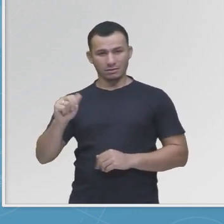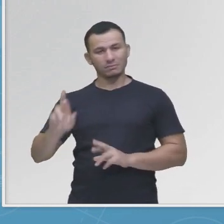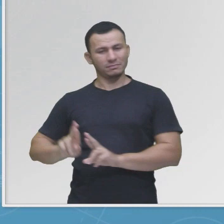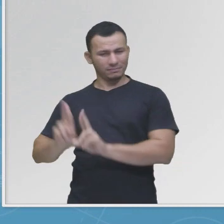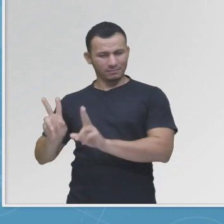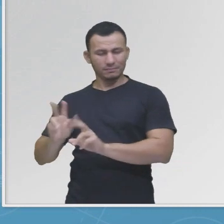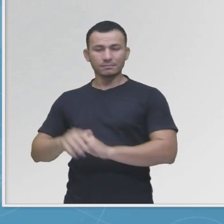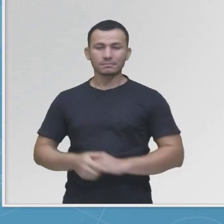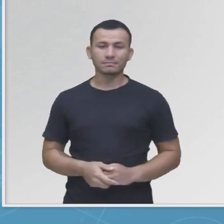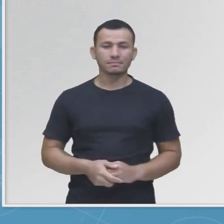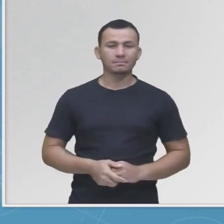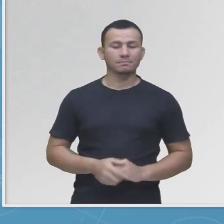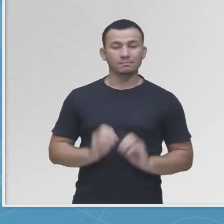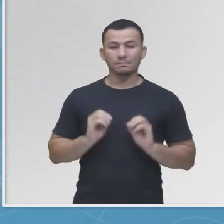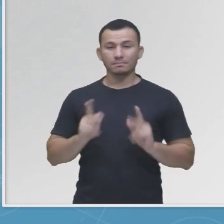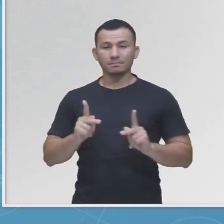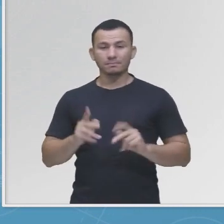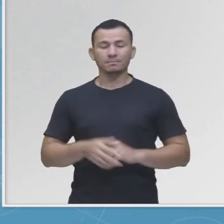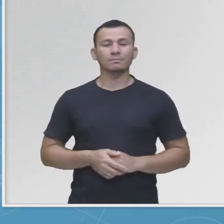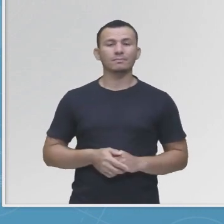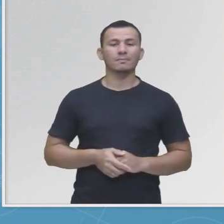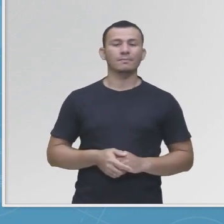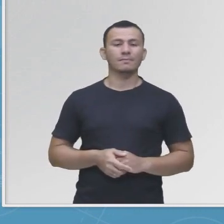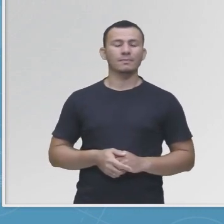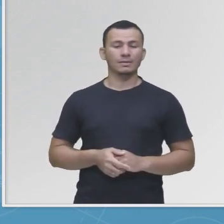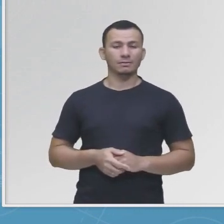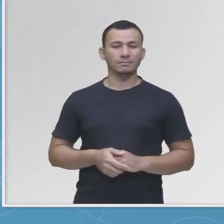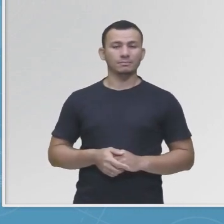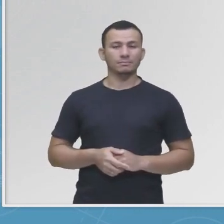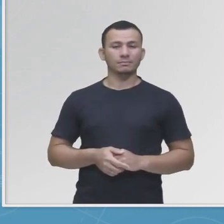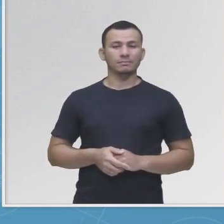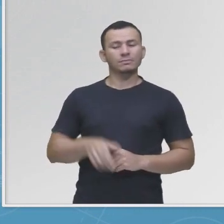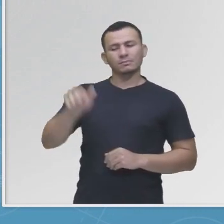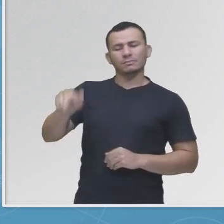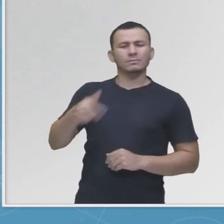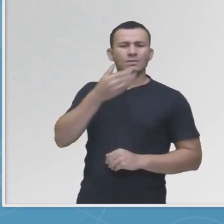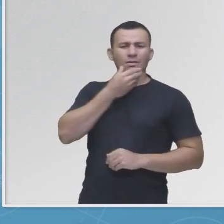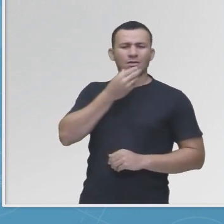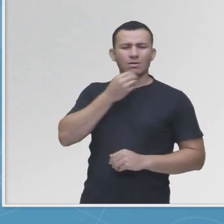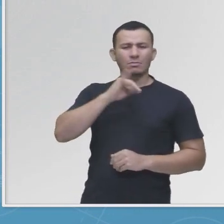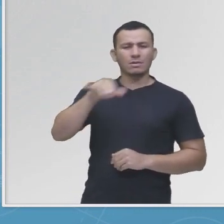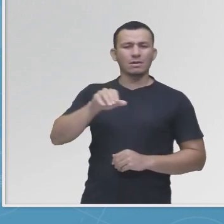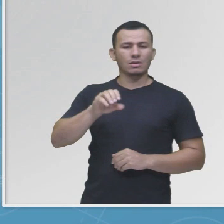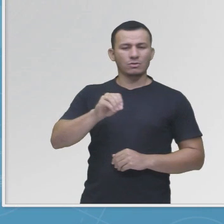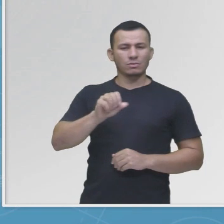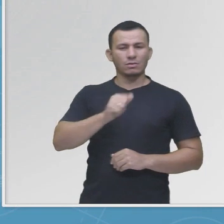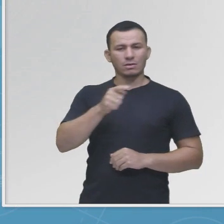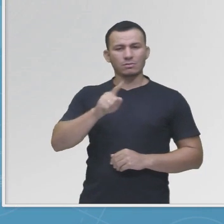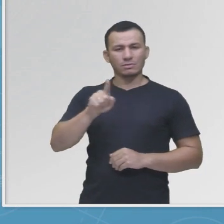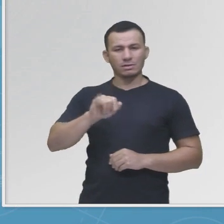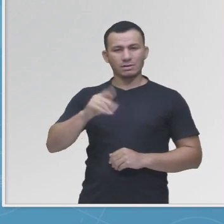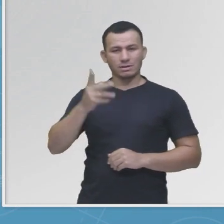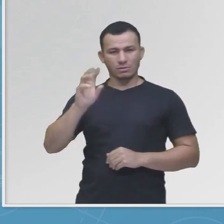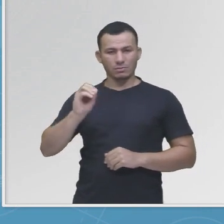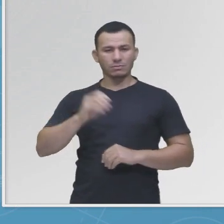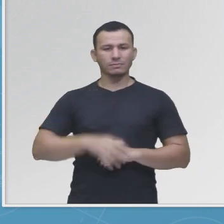vamos analisar a situação agora do Joãozinho. Joãozinho tinha 4 carrinhos,